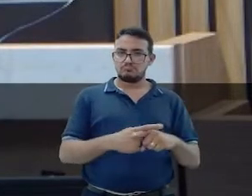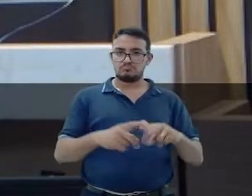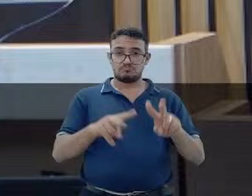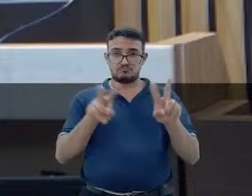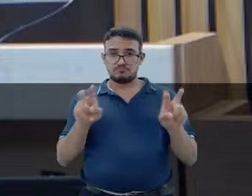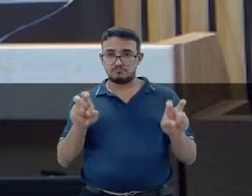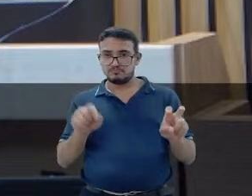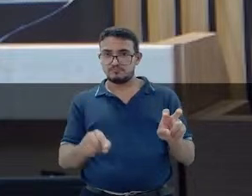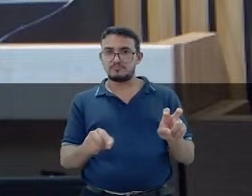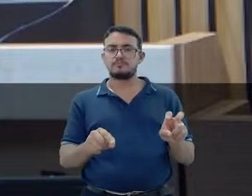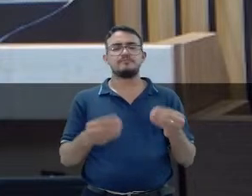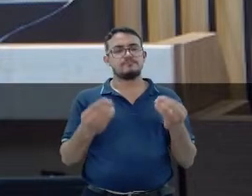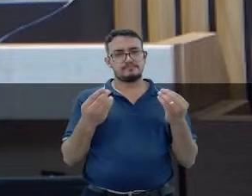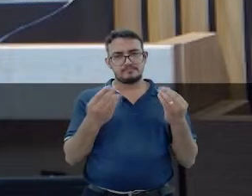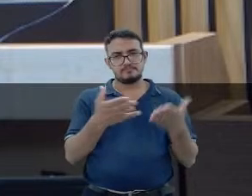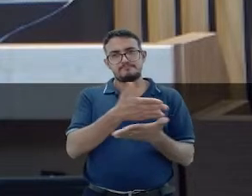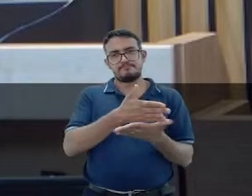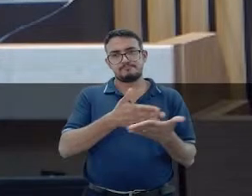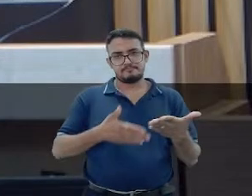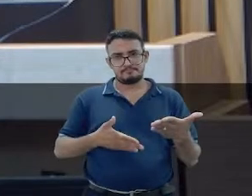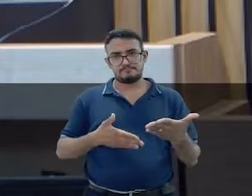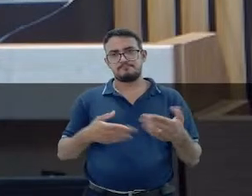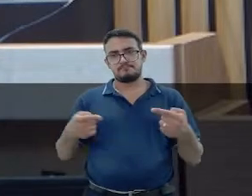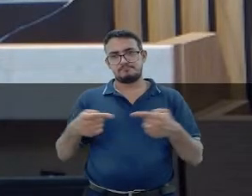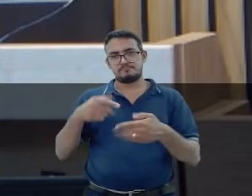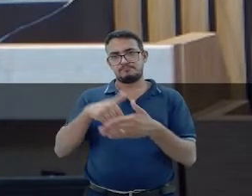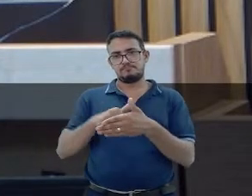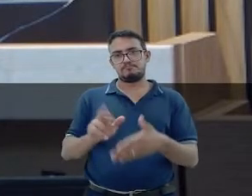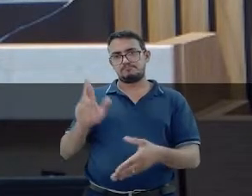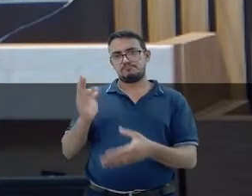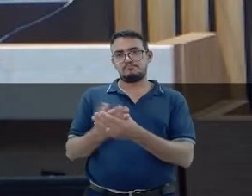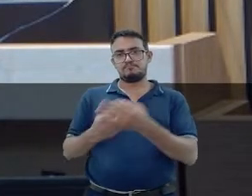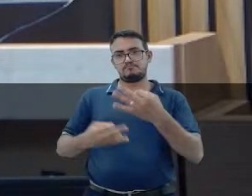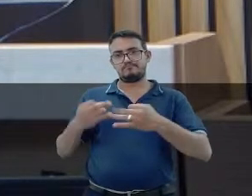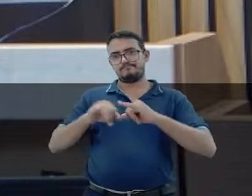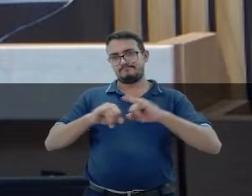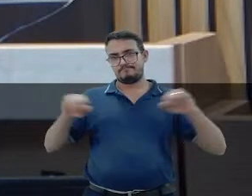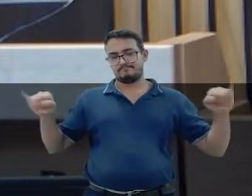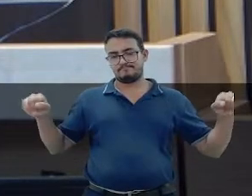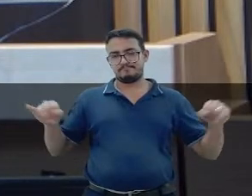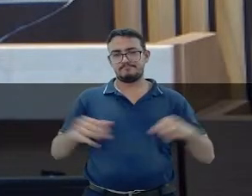mérito, dar-lhe parcial provimento nos termos do voto do relator. Assim proclamado.